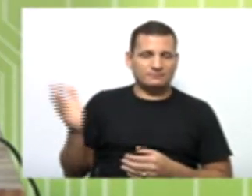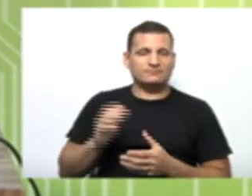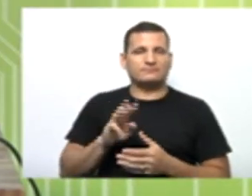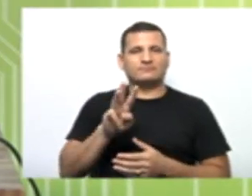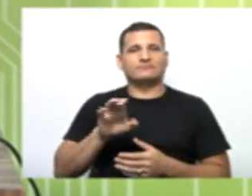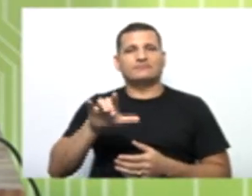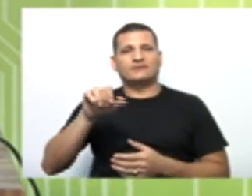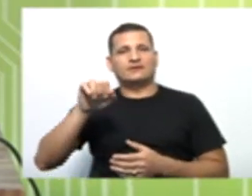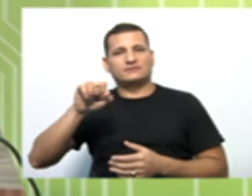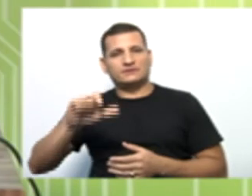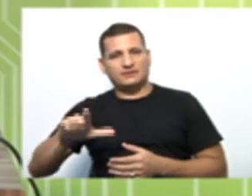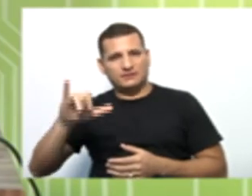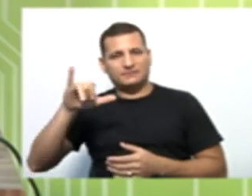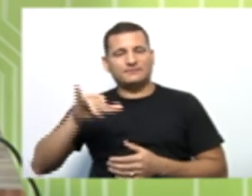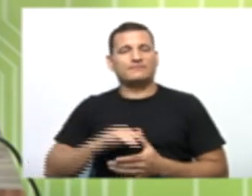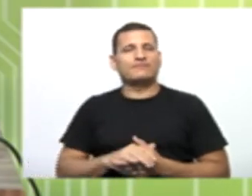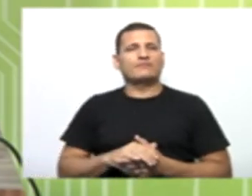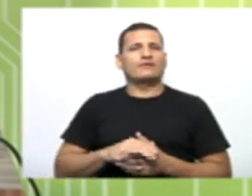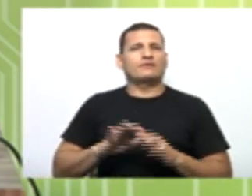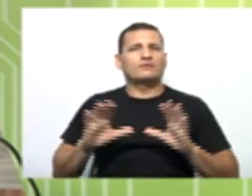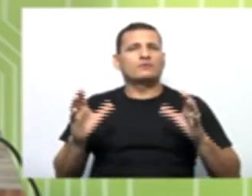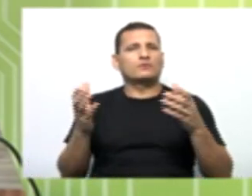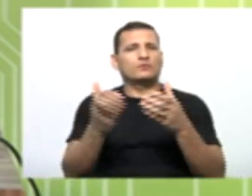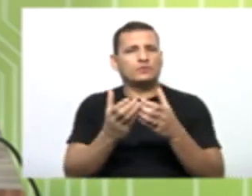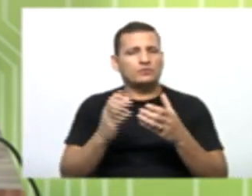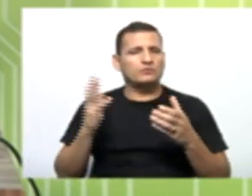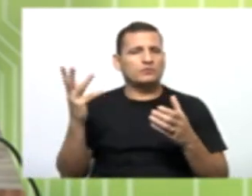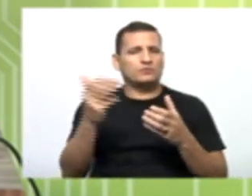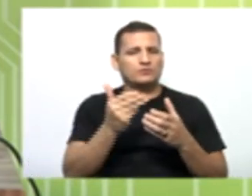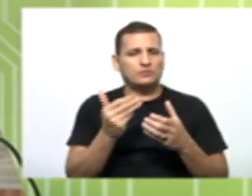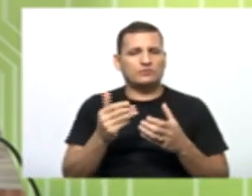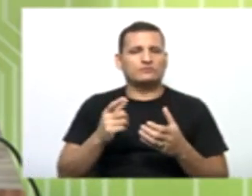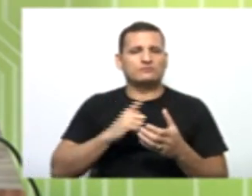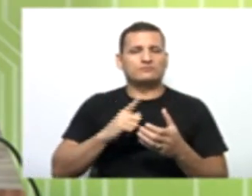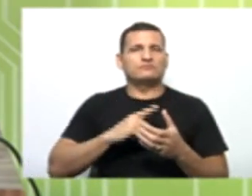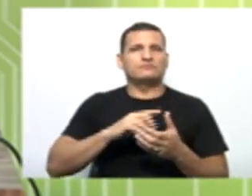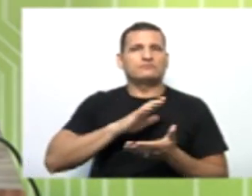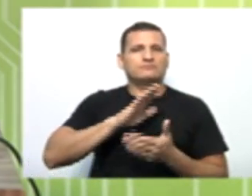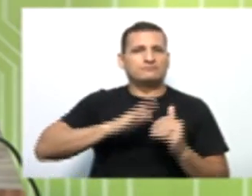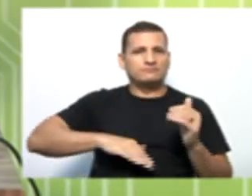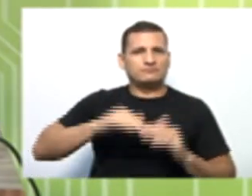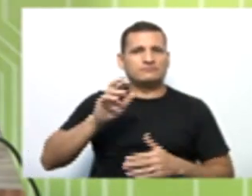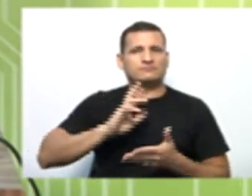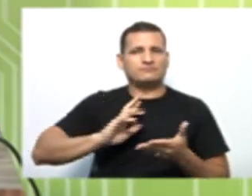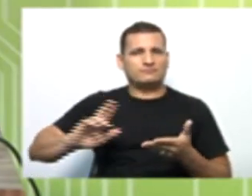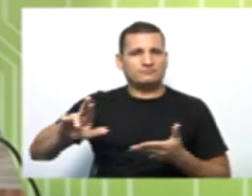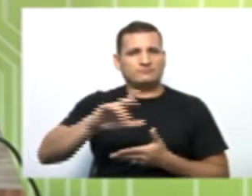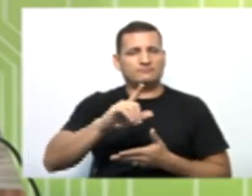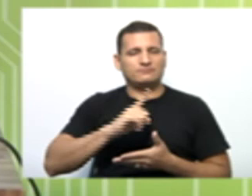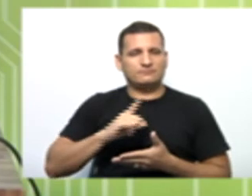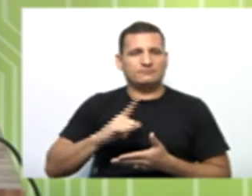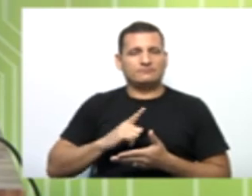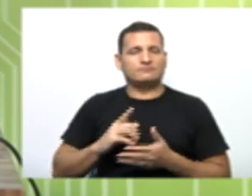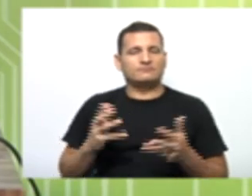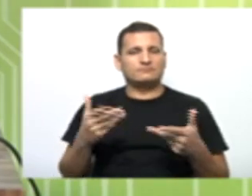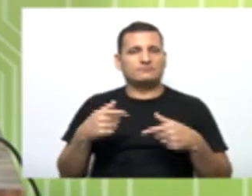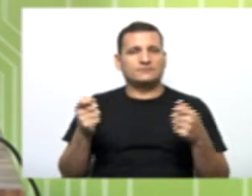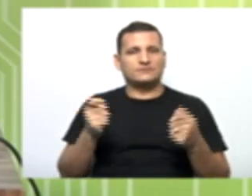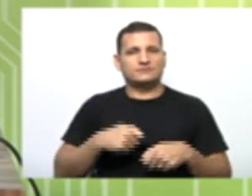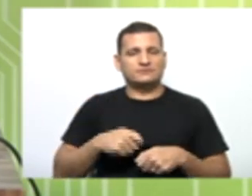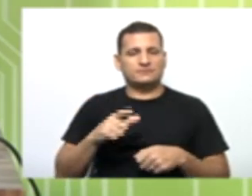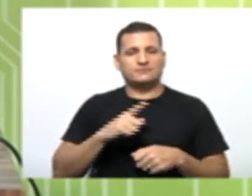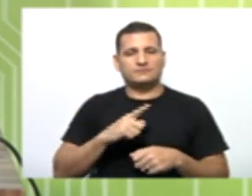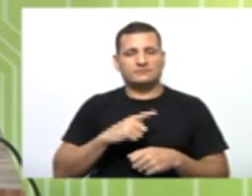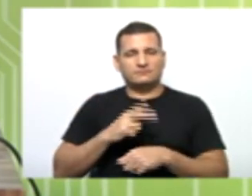Wesley, a presença de toda a equipe que está envolvida na aula, né? Você tem muitos profissionais competentes que estão por trás das